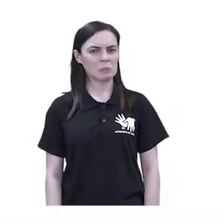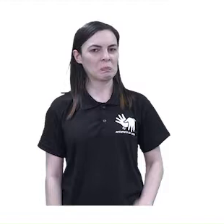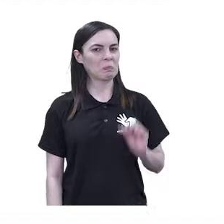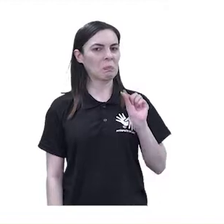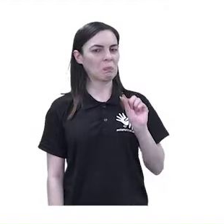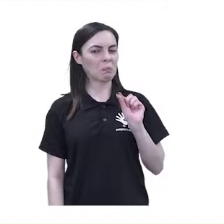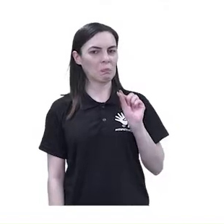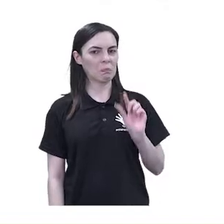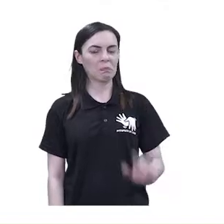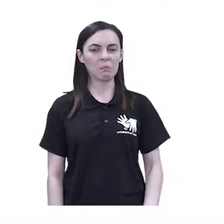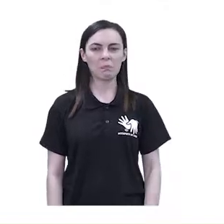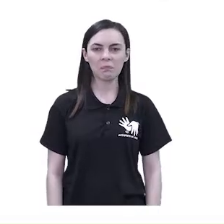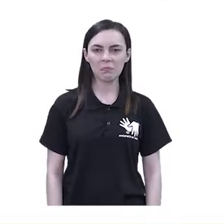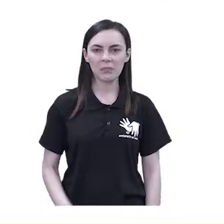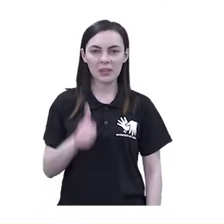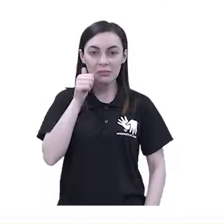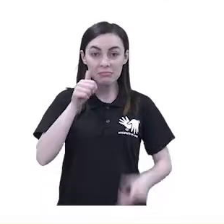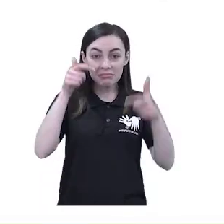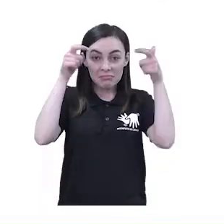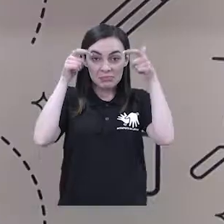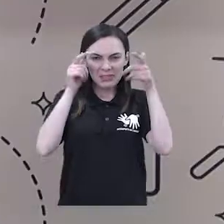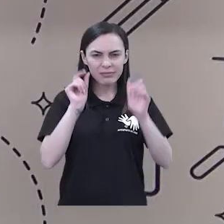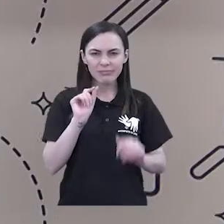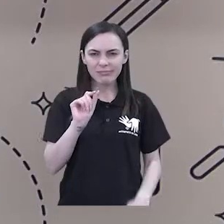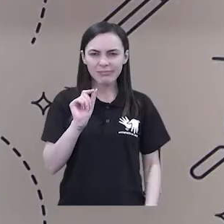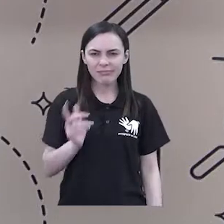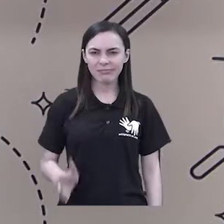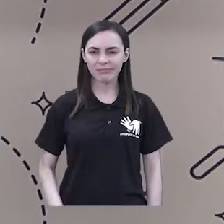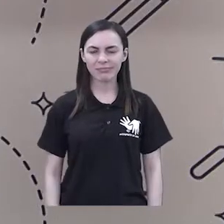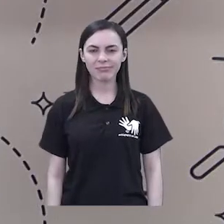Quem será que é, hein? Esta princesa.